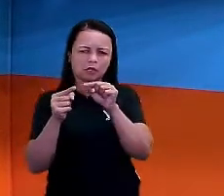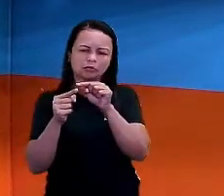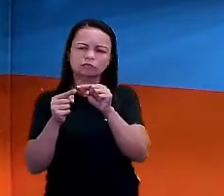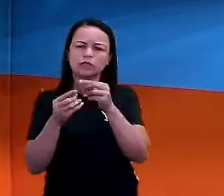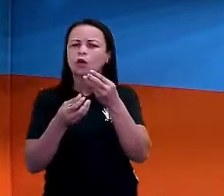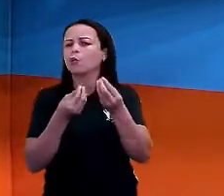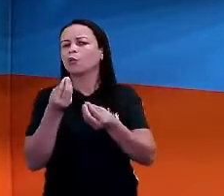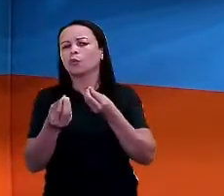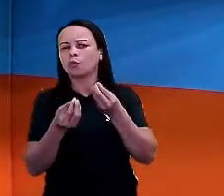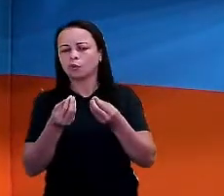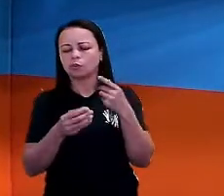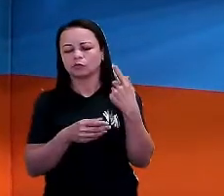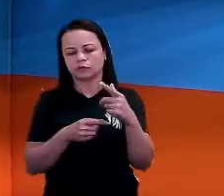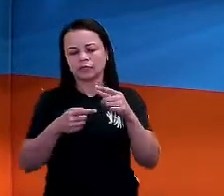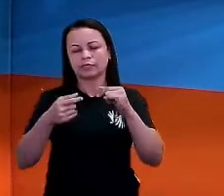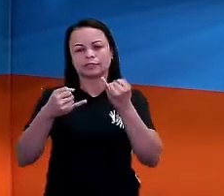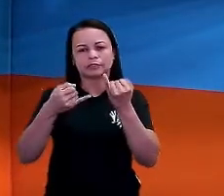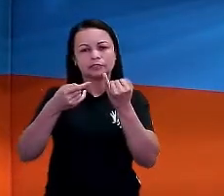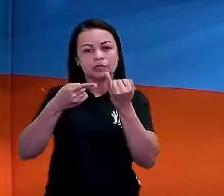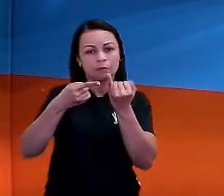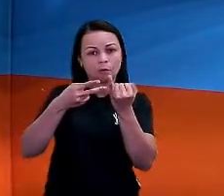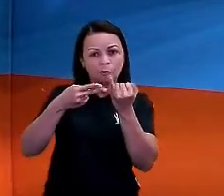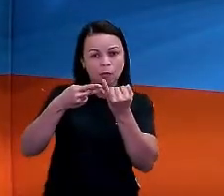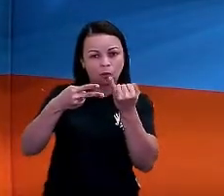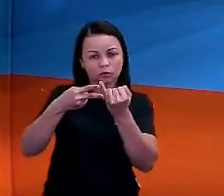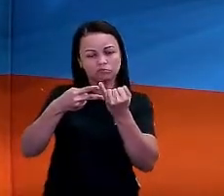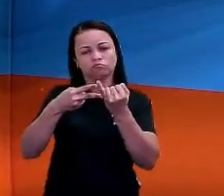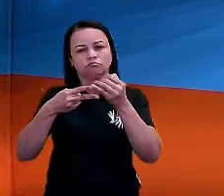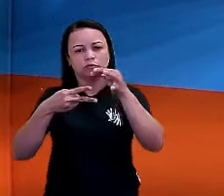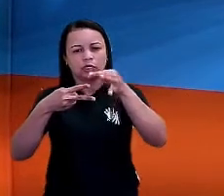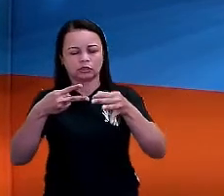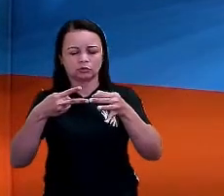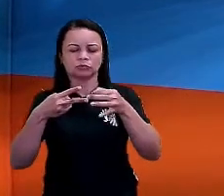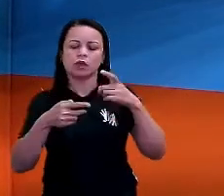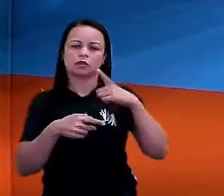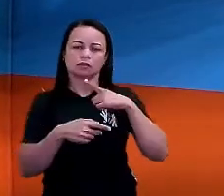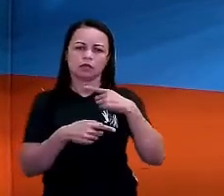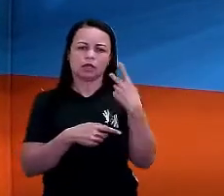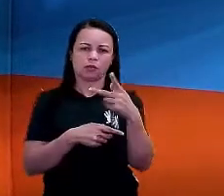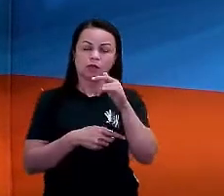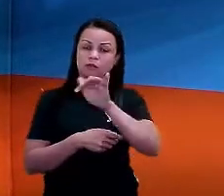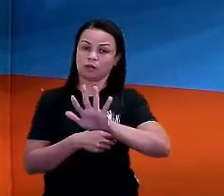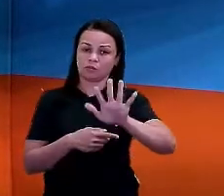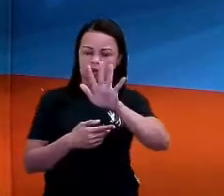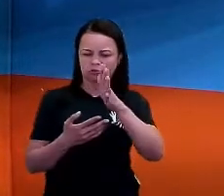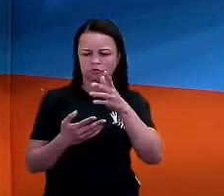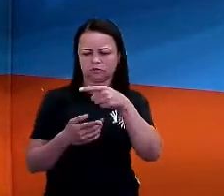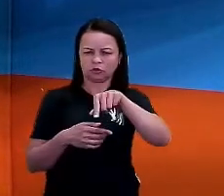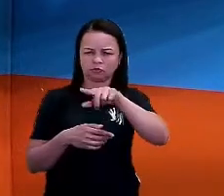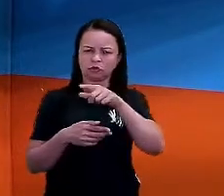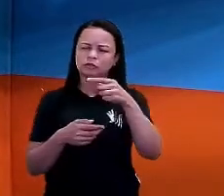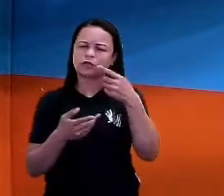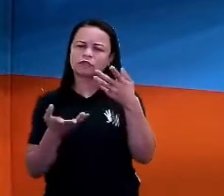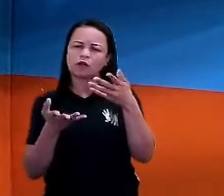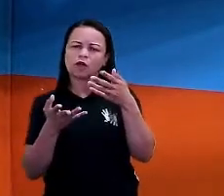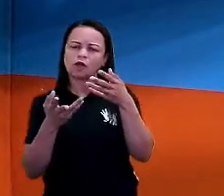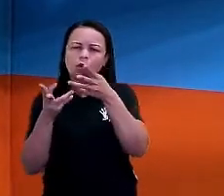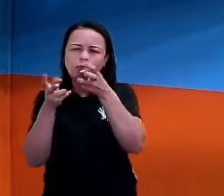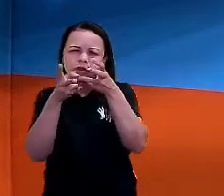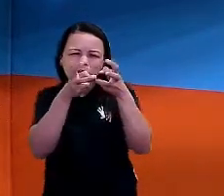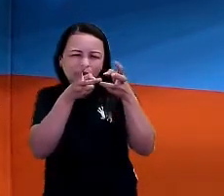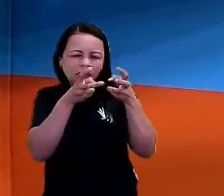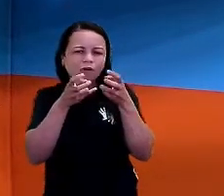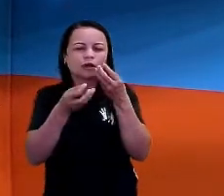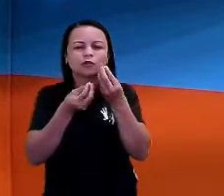aqui e a gente precisa ver quantos ângulos internos eu tenho aqui na imagem. Então, você já pode ir tentando identificar aí